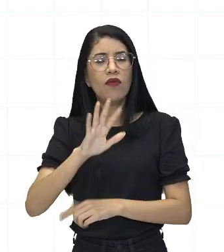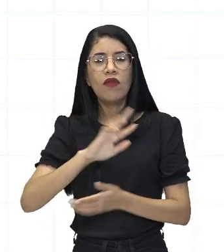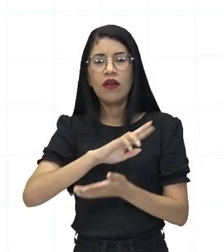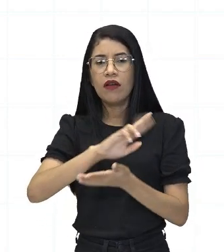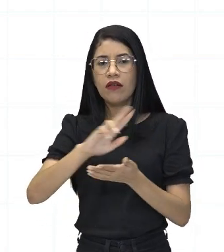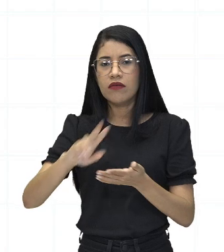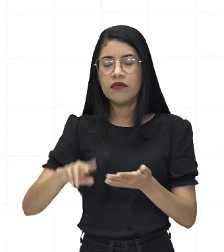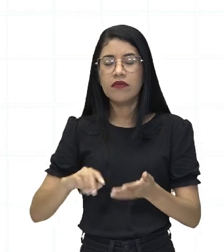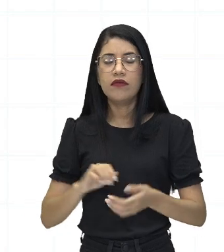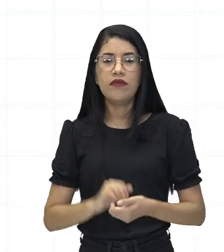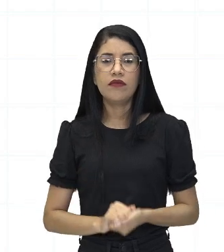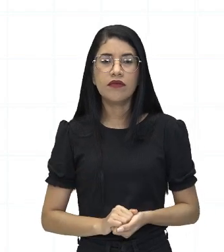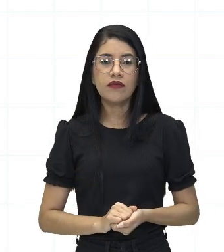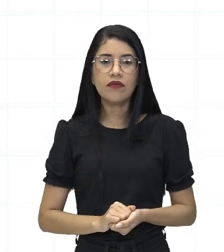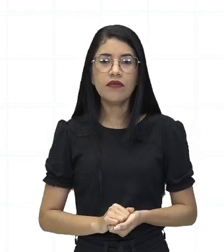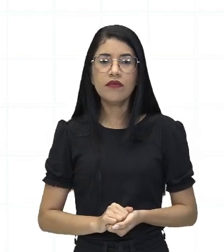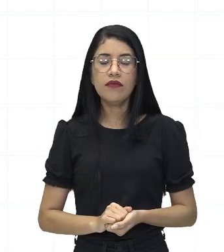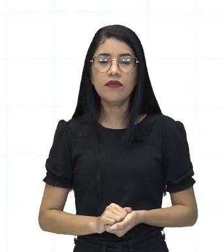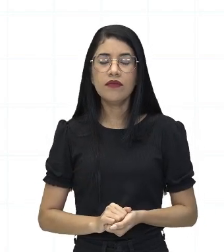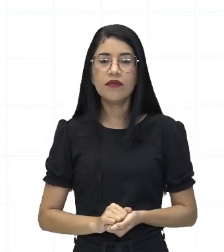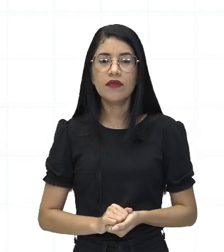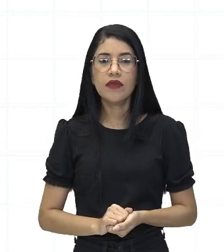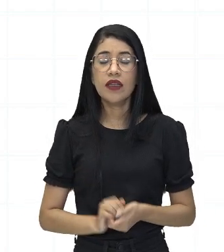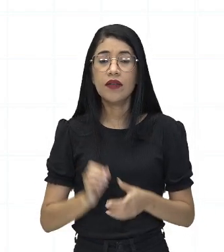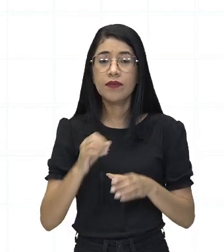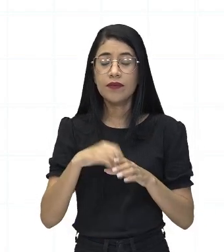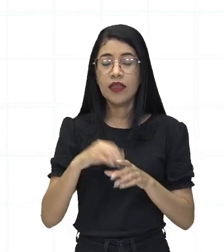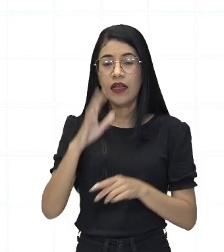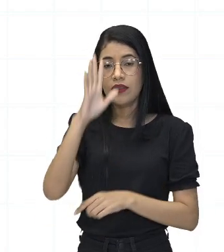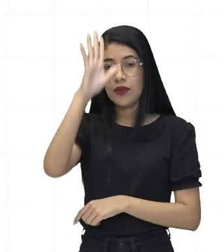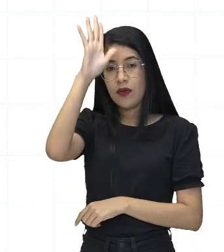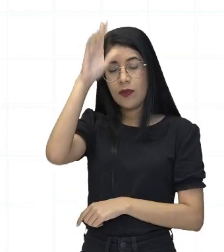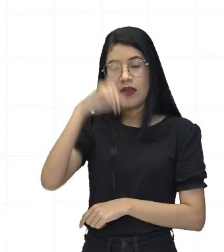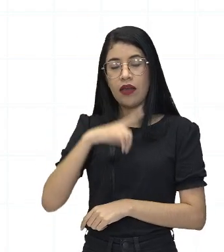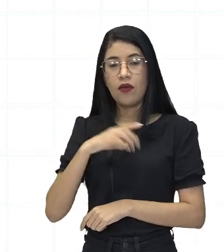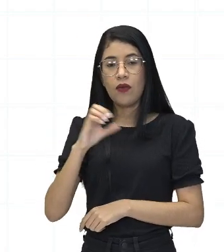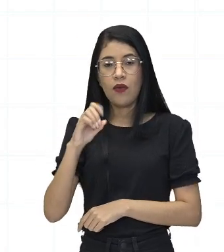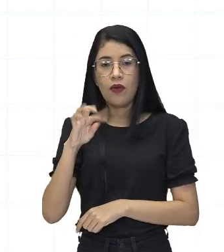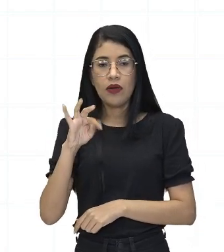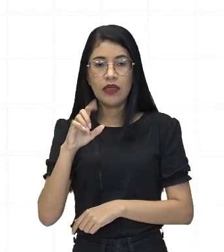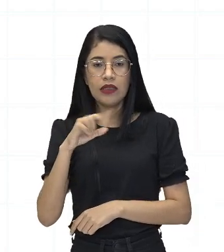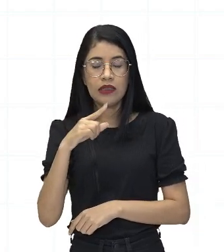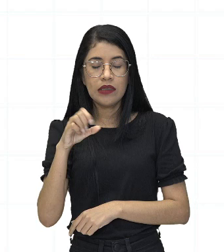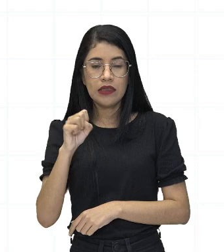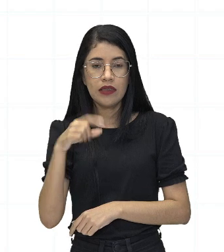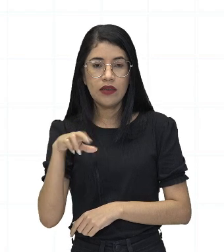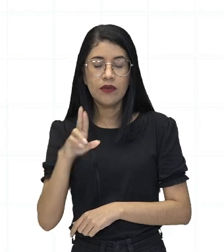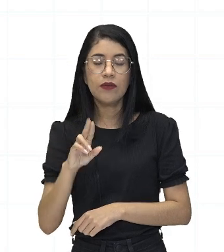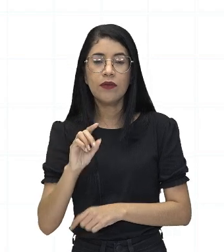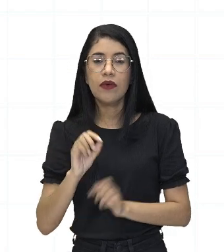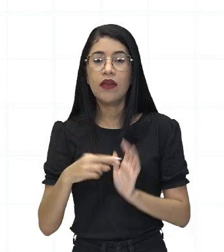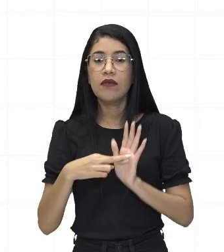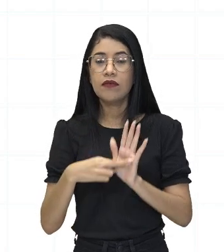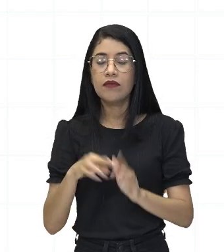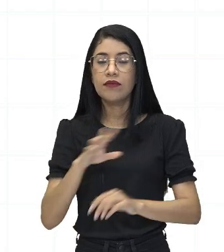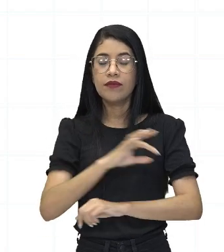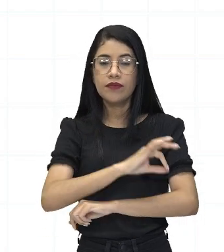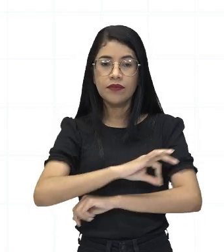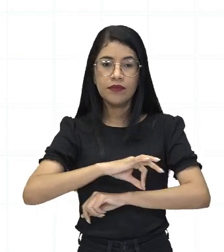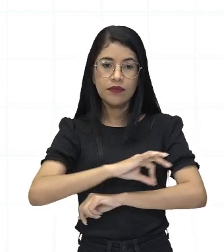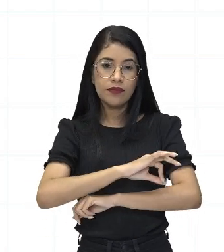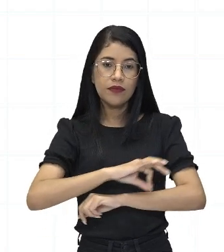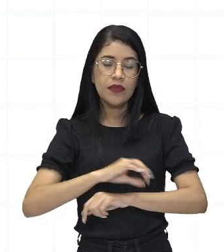Então, dentro de Roma existe o Coliseu, que é uma da representatividade da arquitetura,